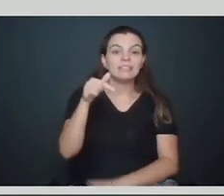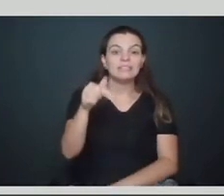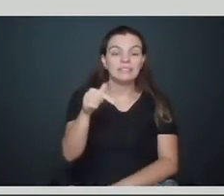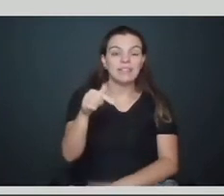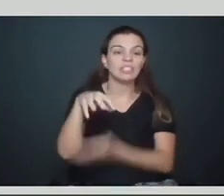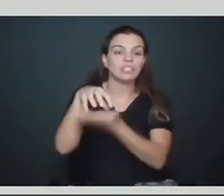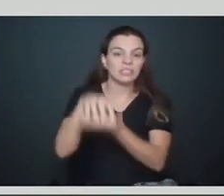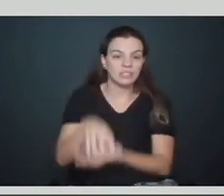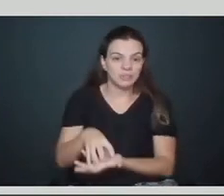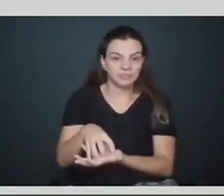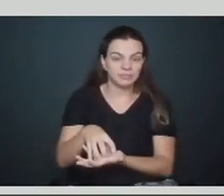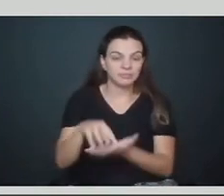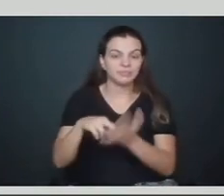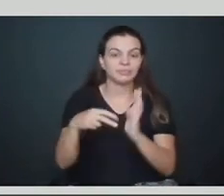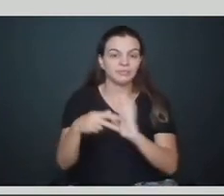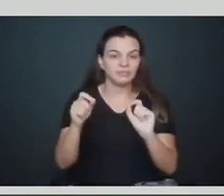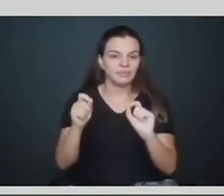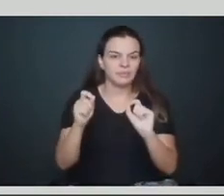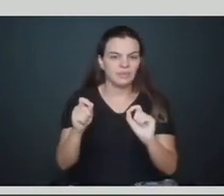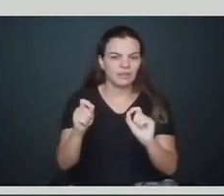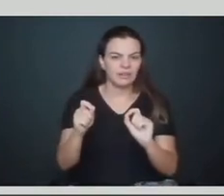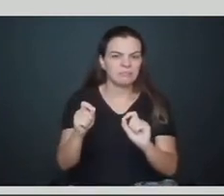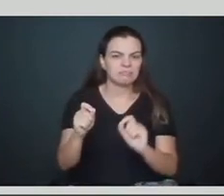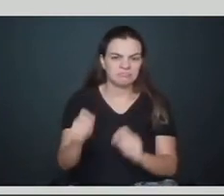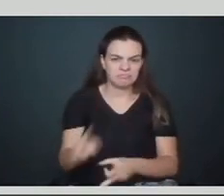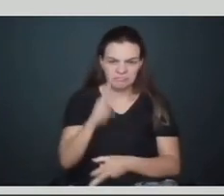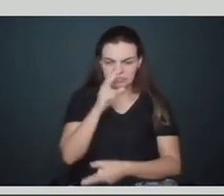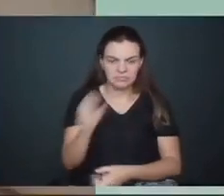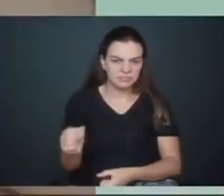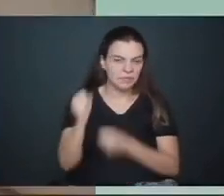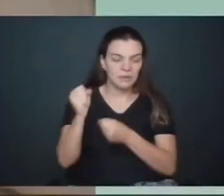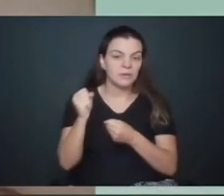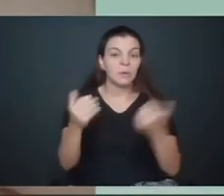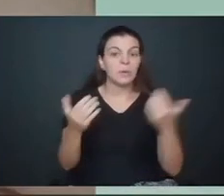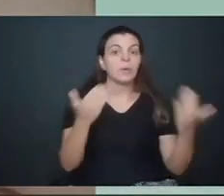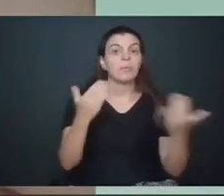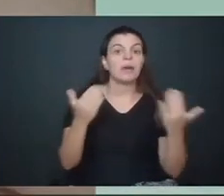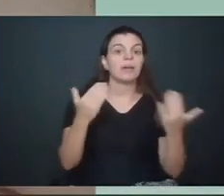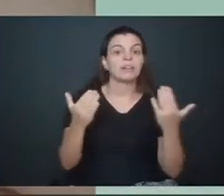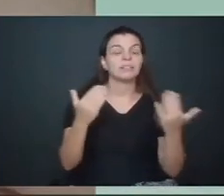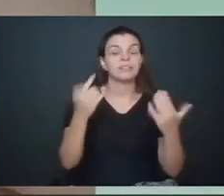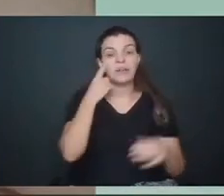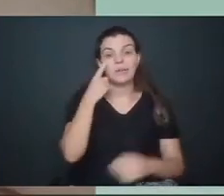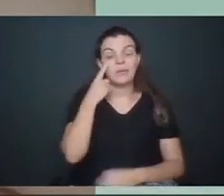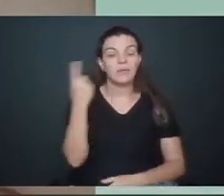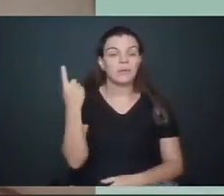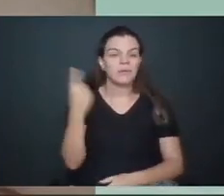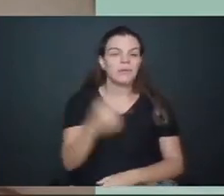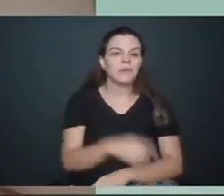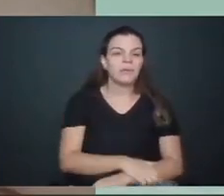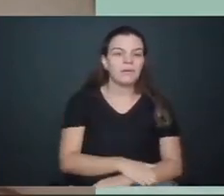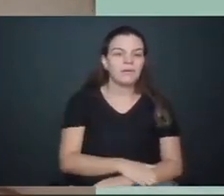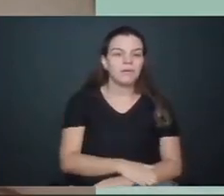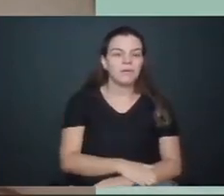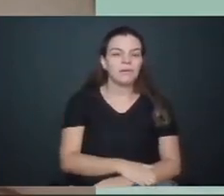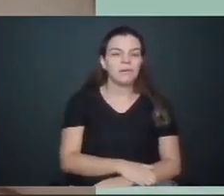7,8 kg, quer dizer o quê? Olha o potencial. Compare com o que produz por aí para ver o quanto dá para aumentar. Olha ali, minha mão é grande, mas mais